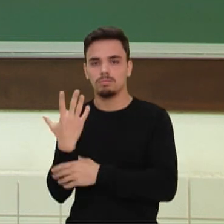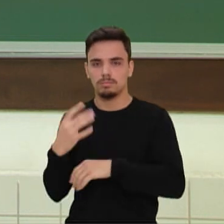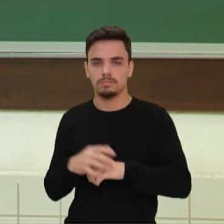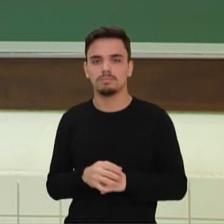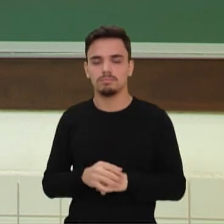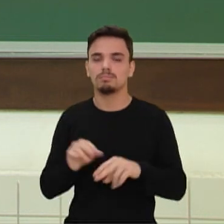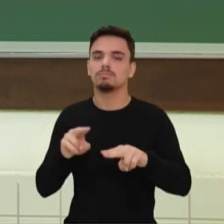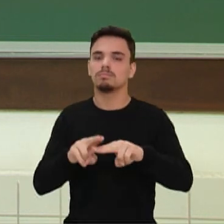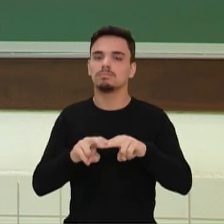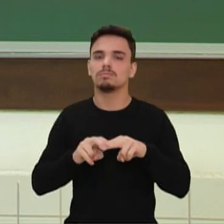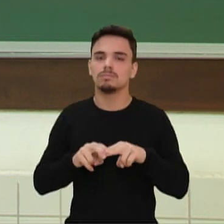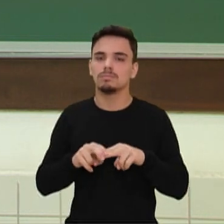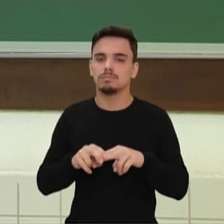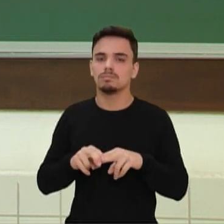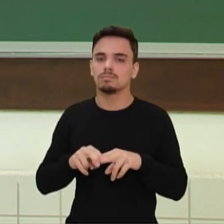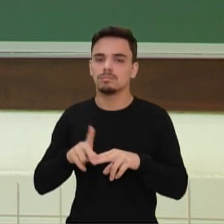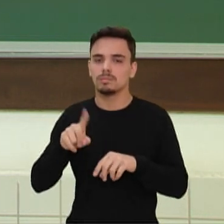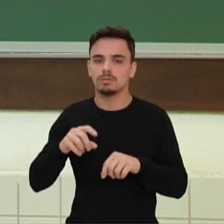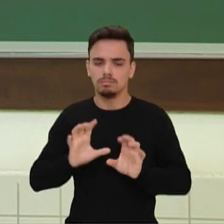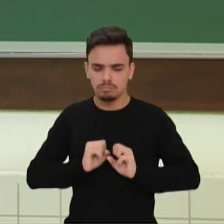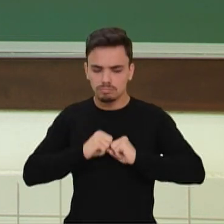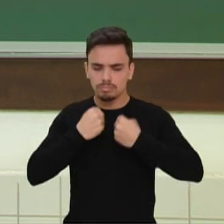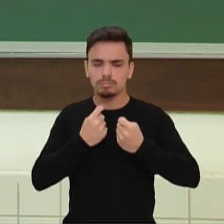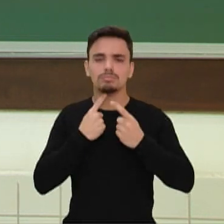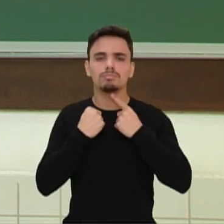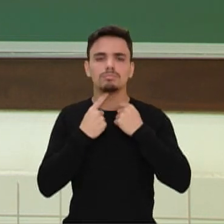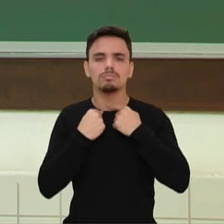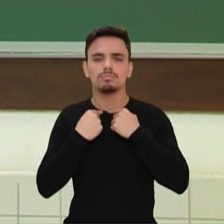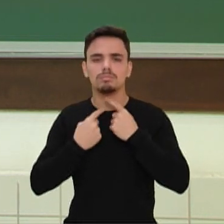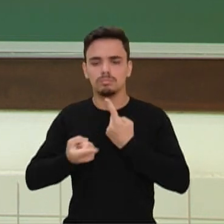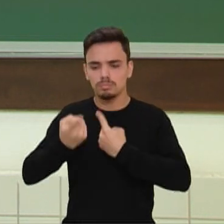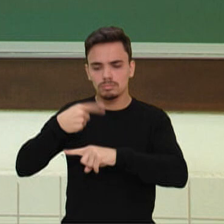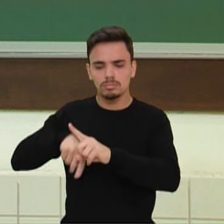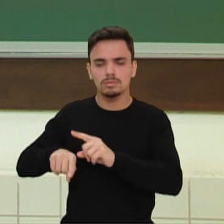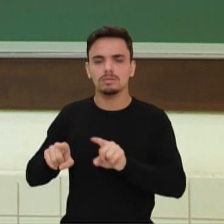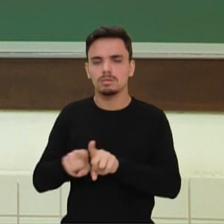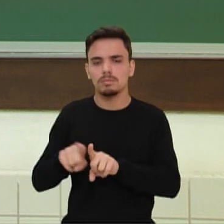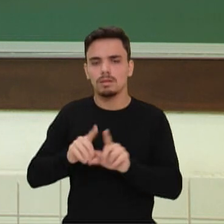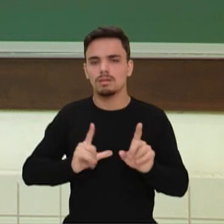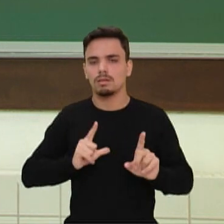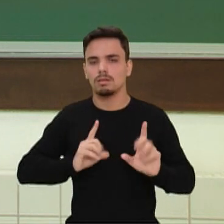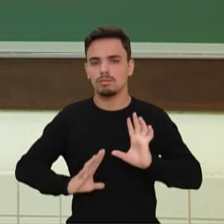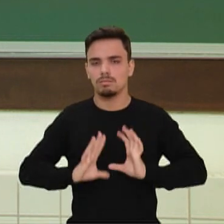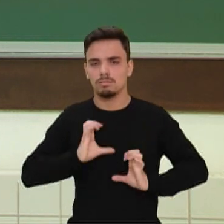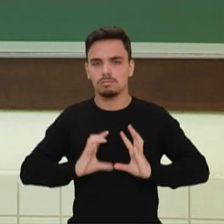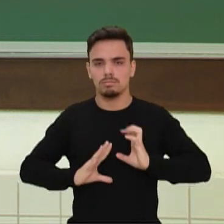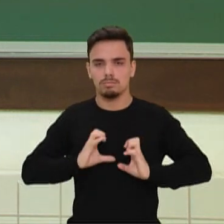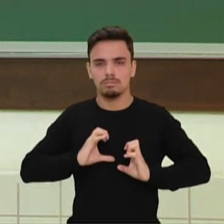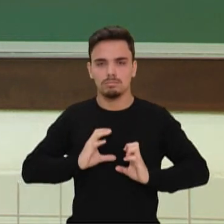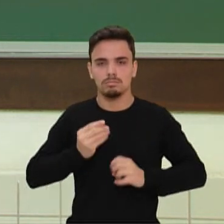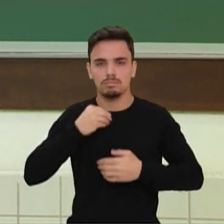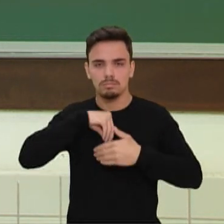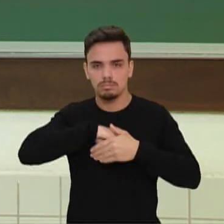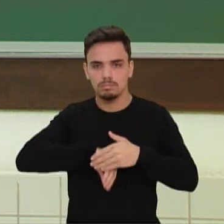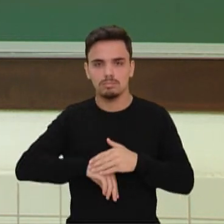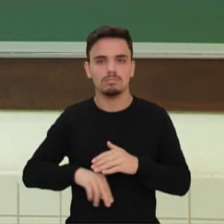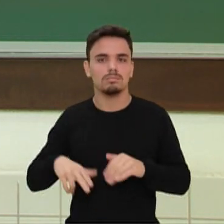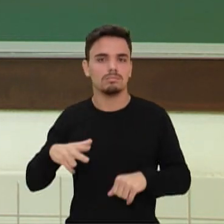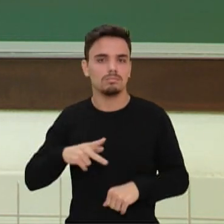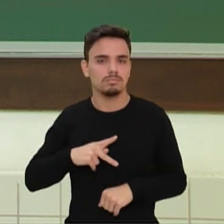Então são impulsos contraditórios que estão em conflito dentro de nós mesmos.